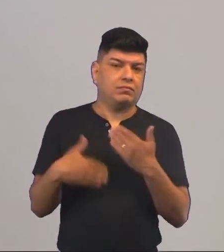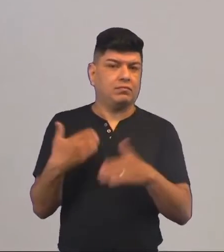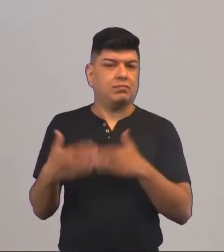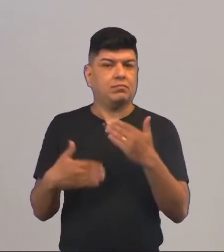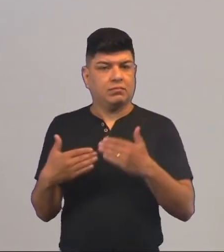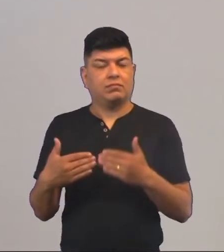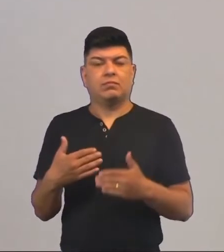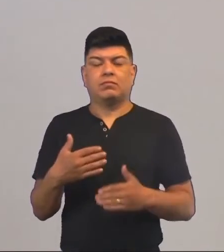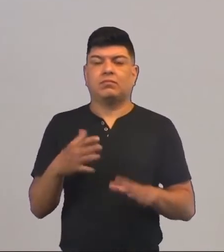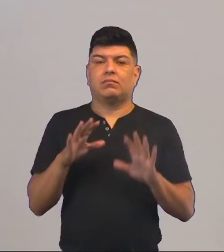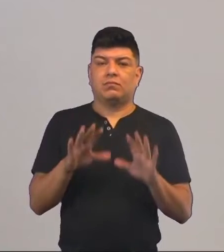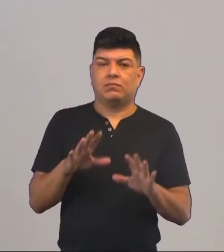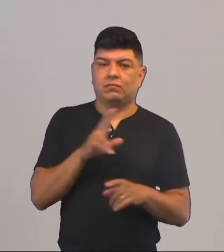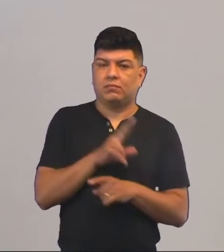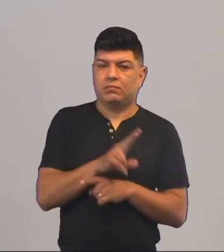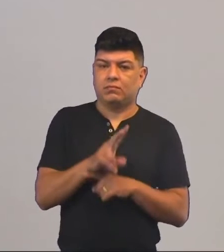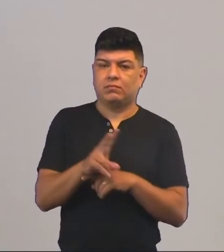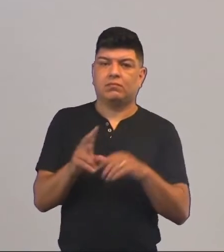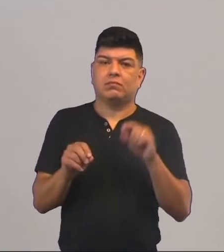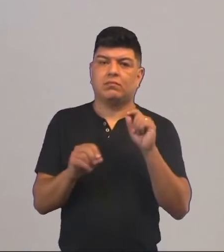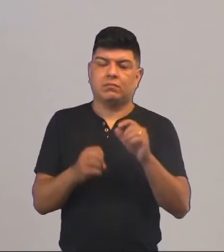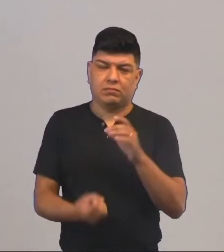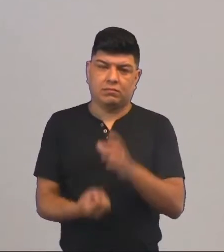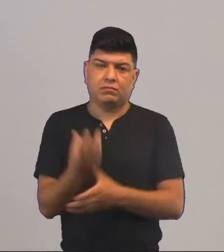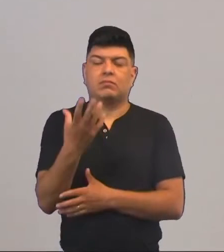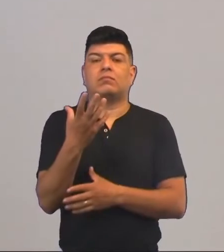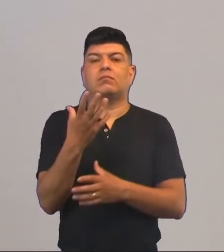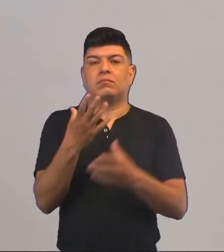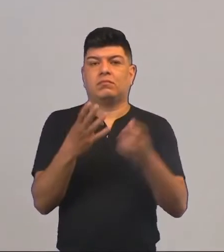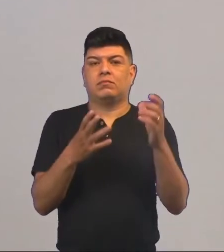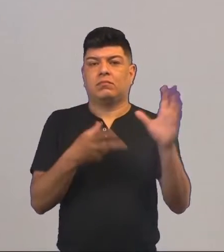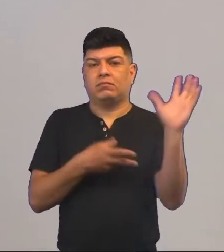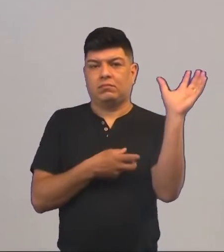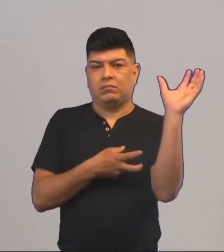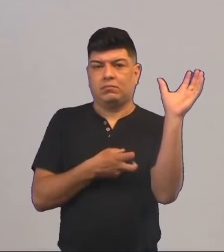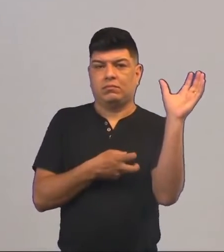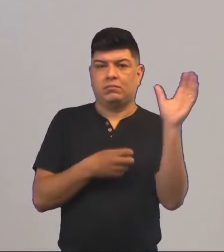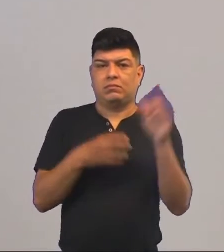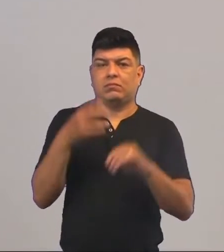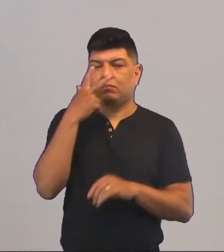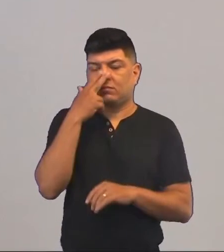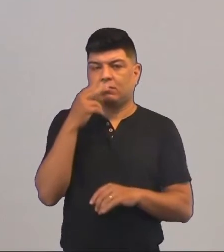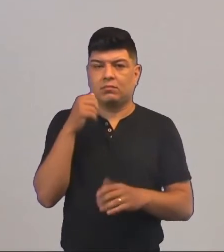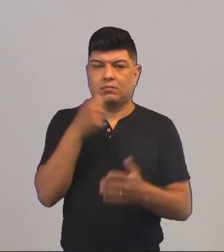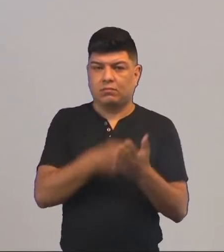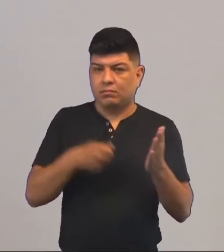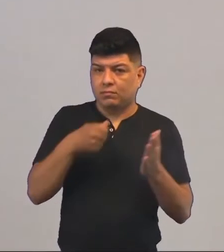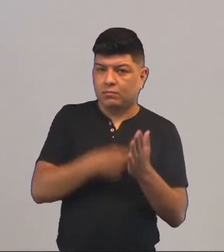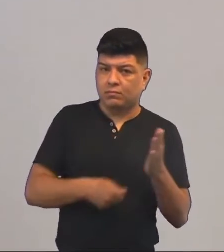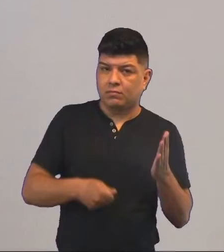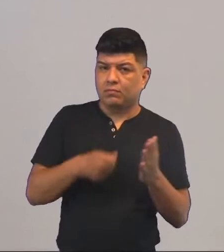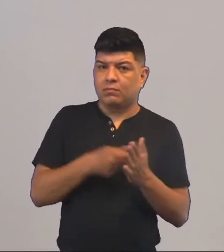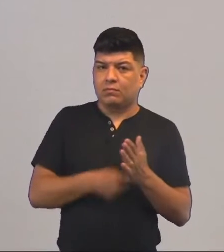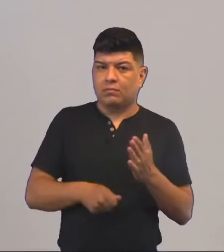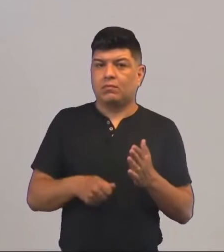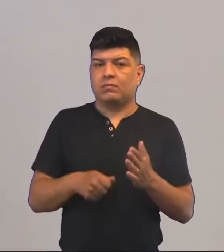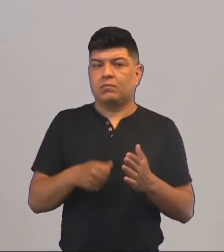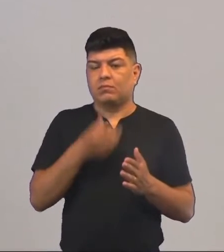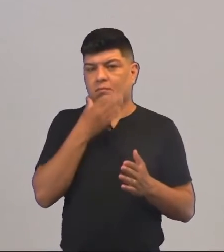desenvolvimento sustentável, né, a criação das reservas extrativistas, né, e passa a ser uma bandeira, inclusive, né, de